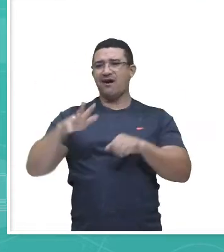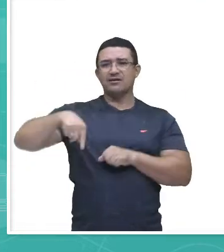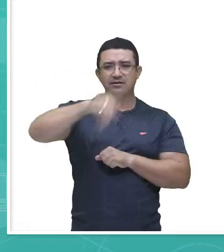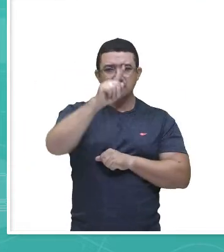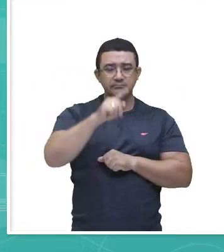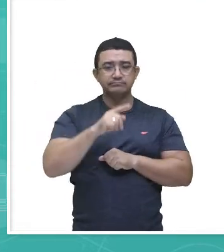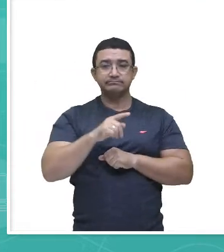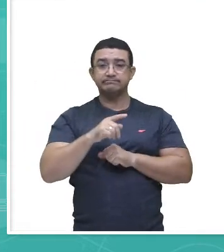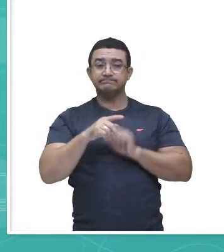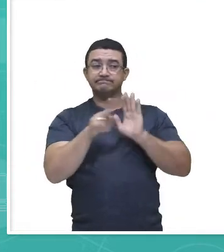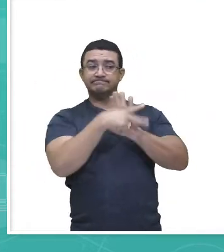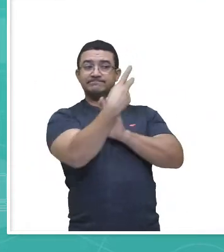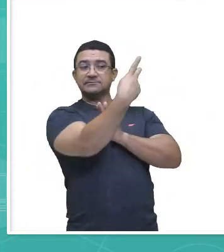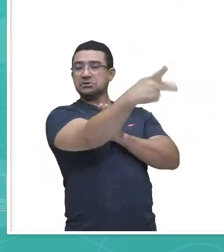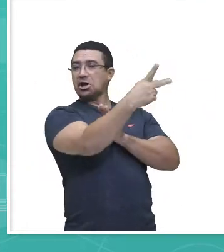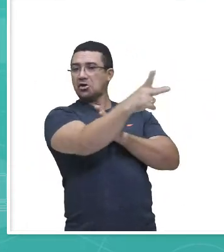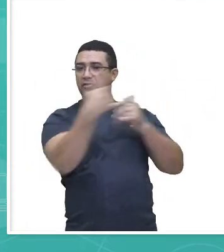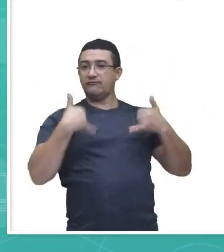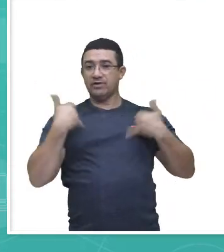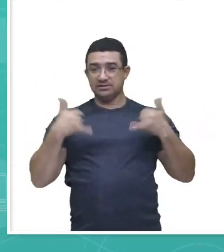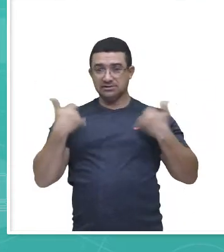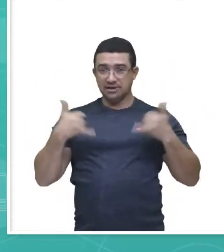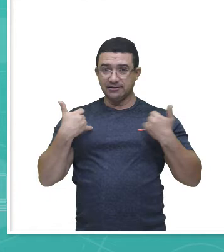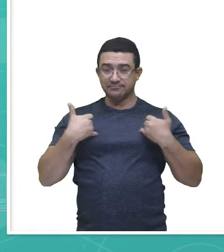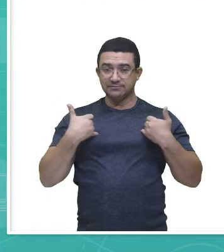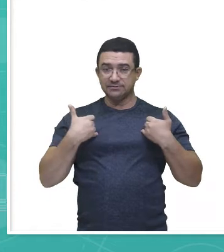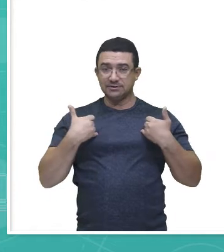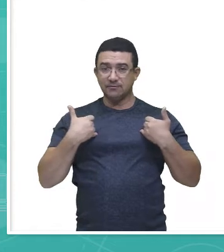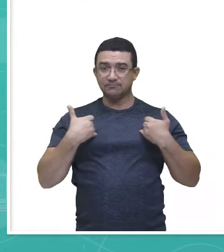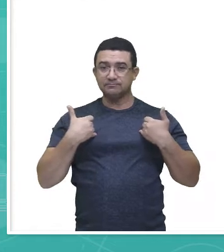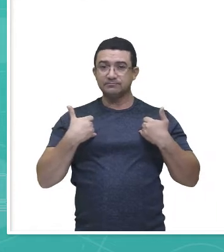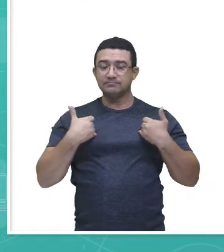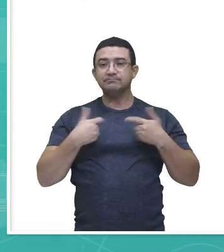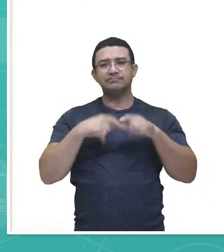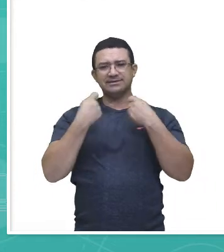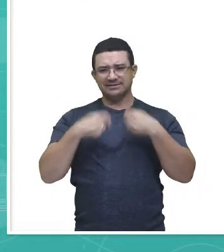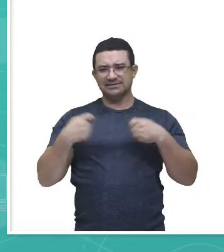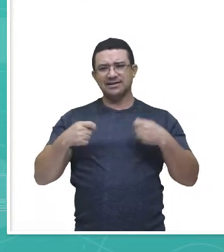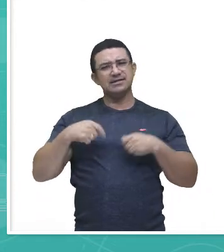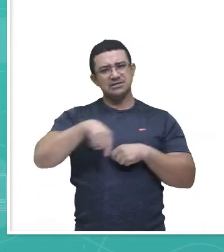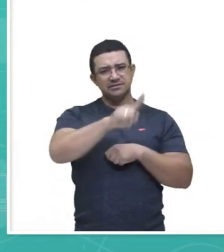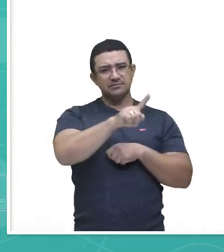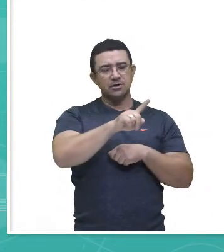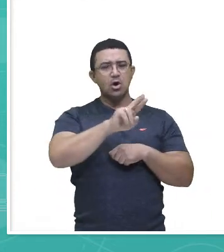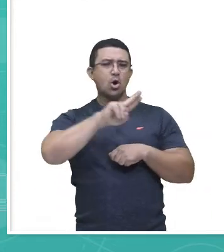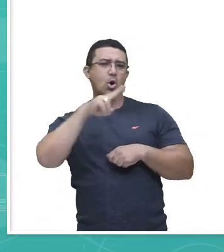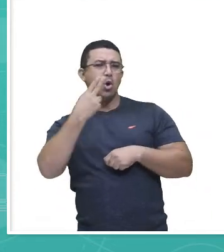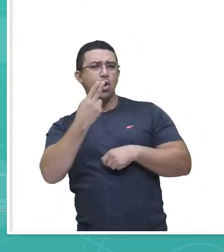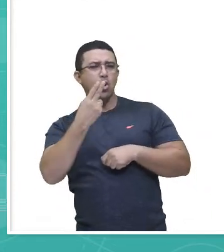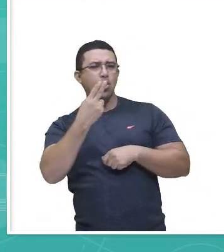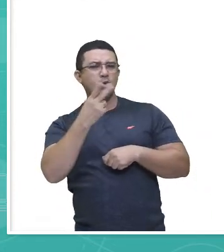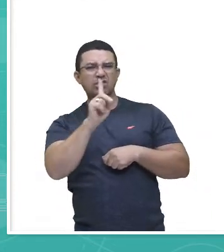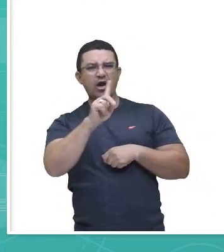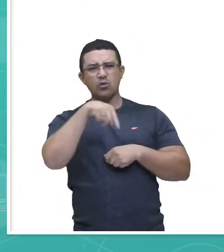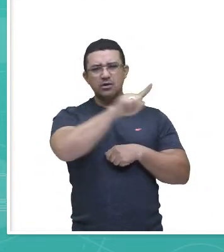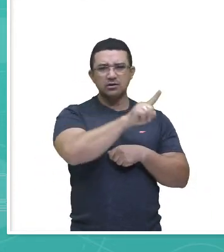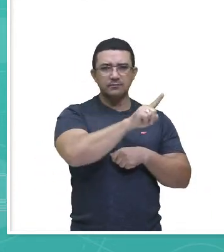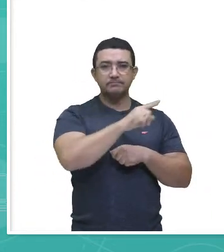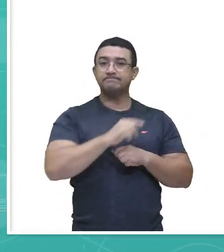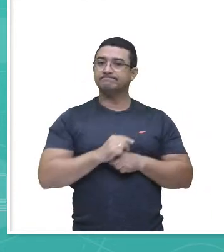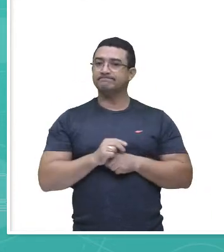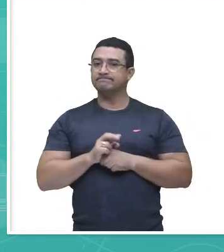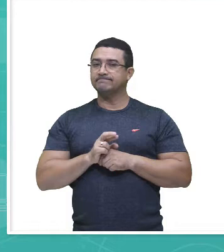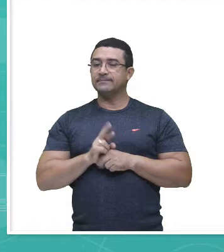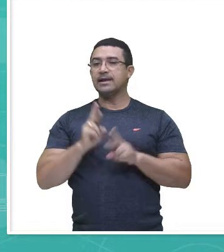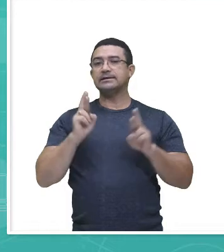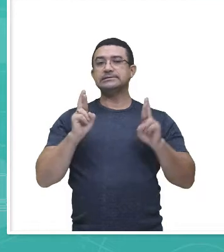seu aniversário, logo deveria ir, ou não deveria ir.